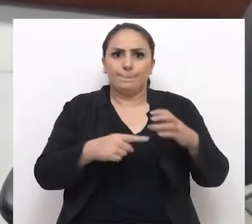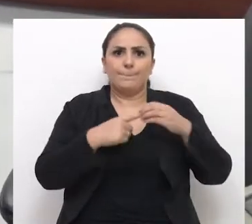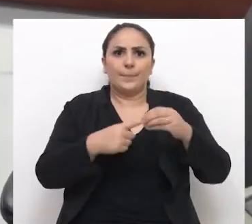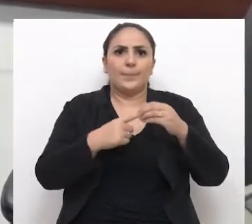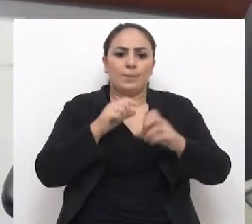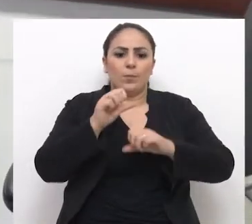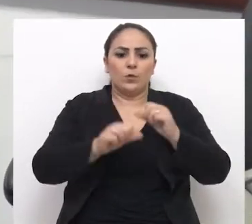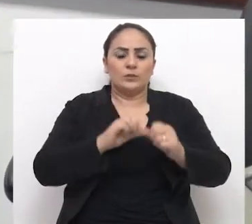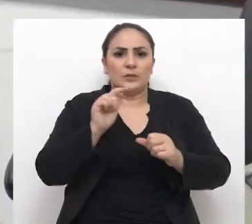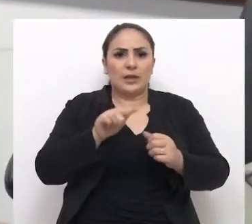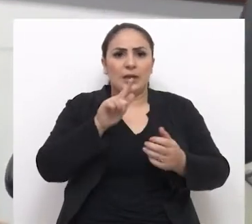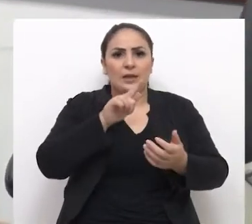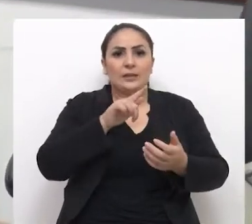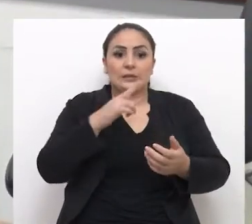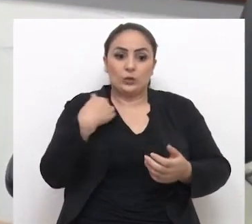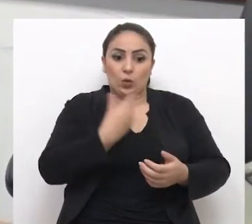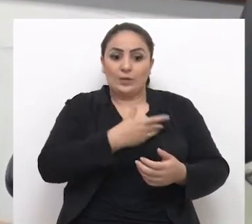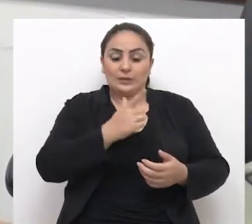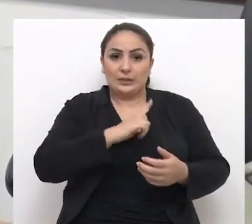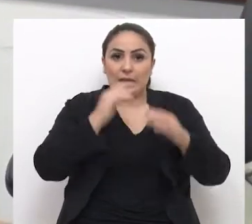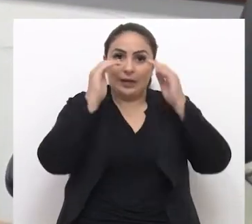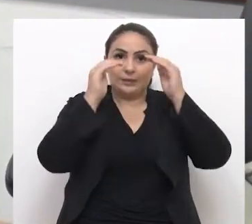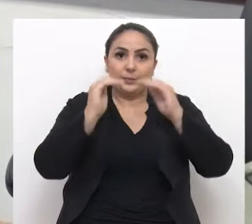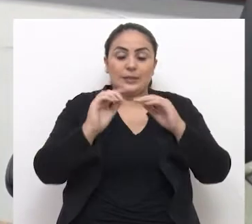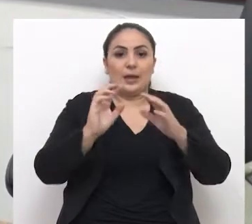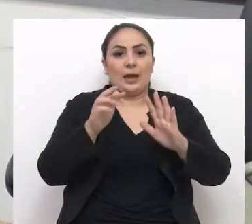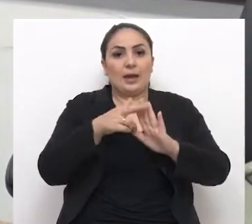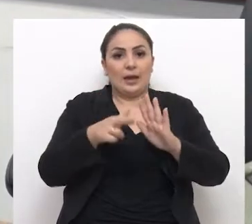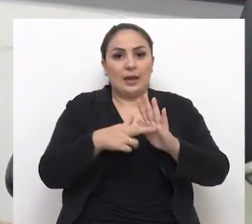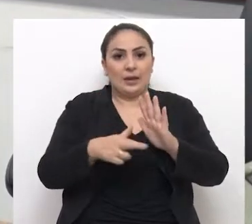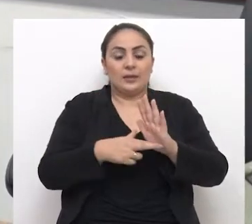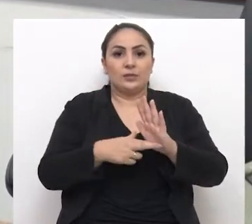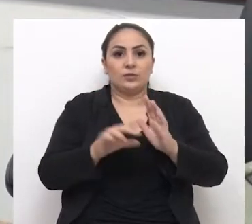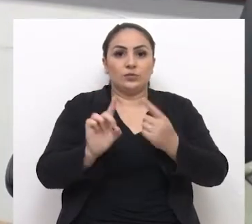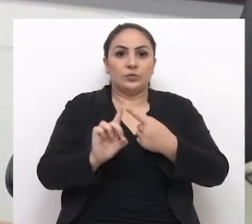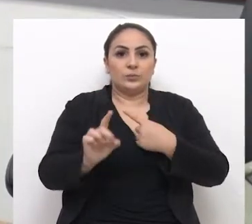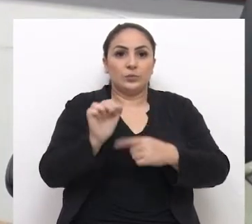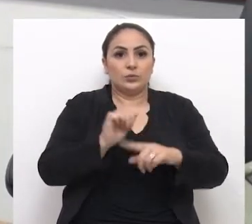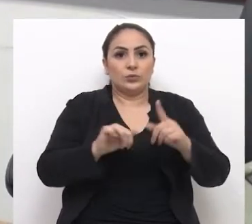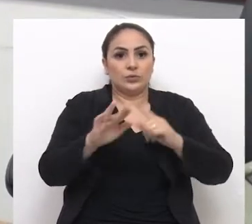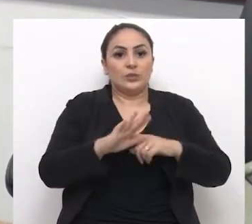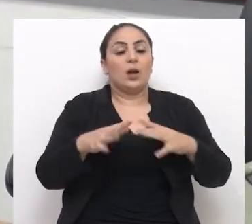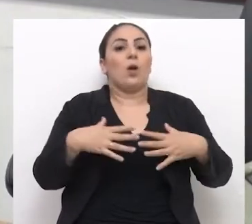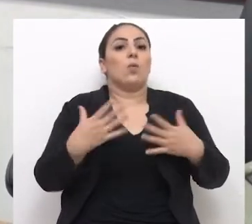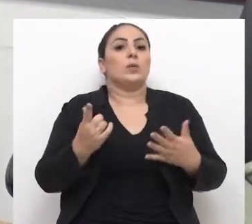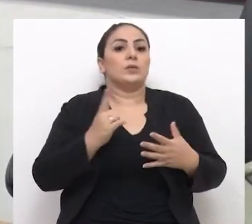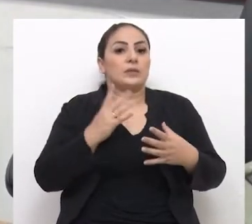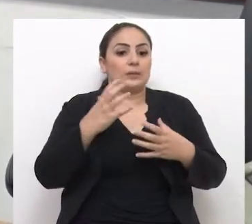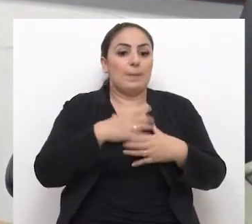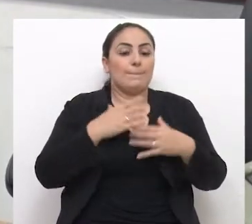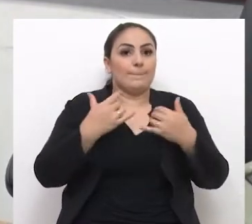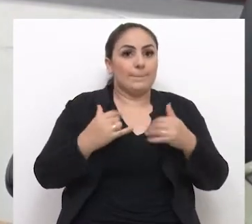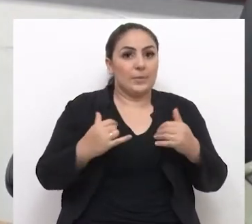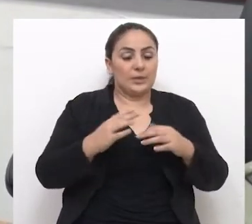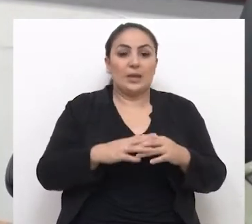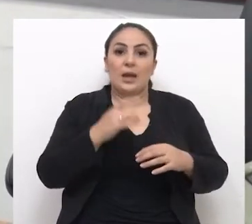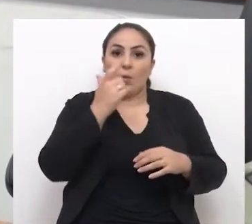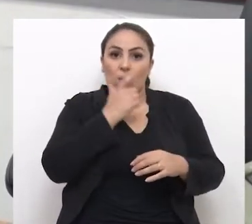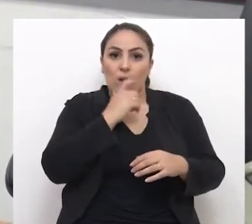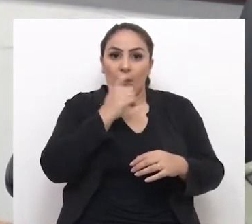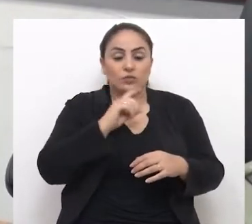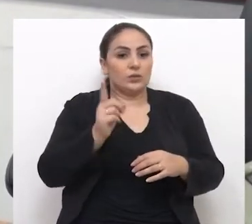principal mudança é a situação de termos que respeitar as regras sanitárias e o distanciamento social. Onde é que isso vai impactar?